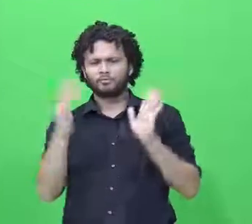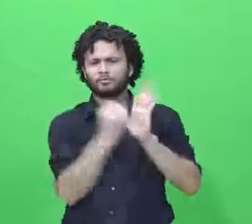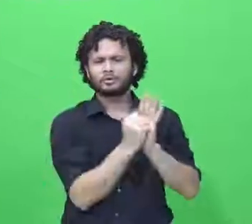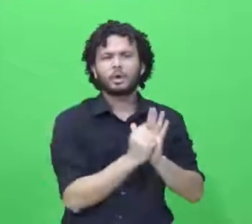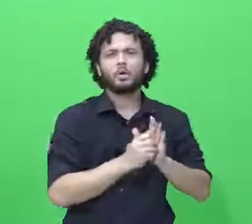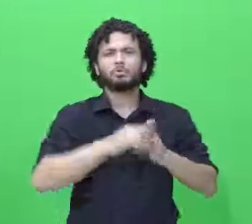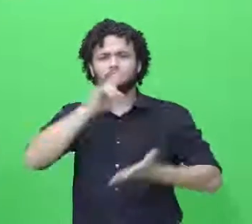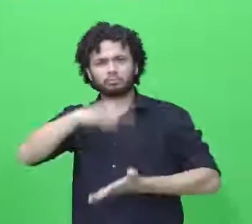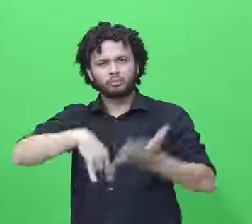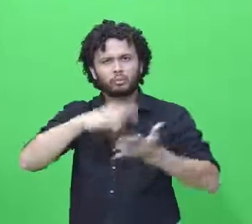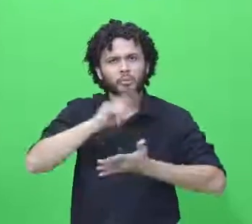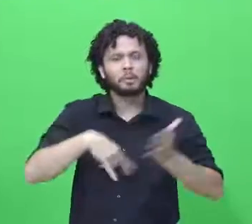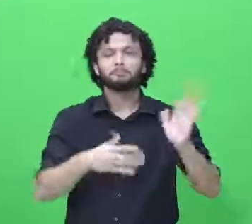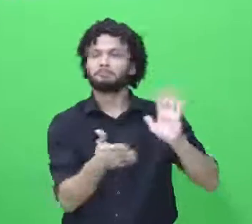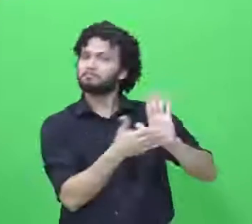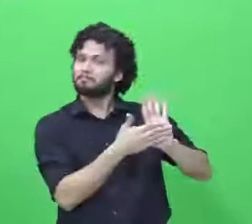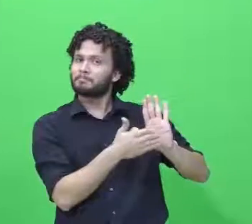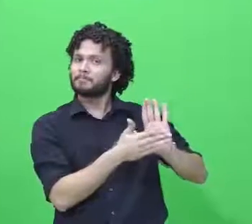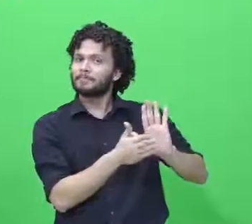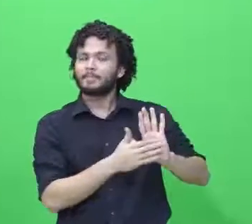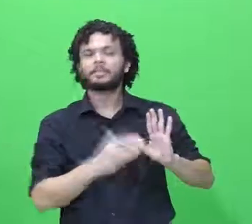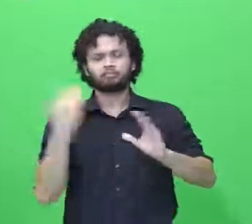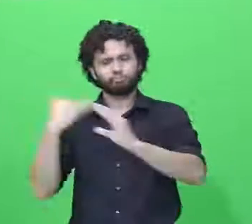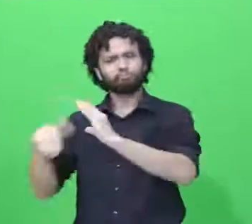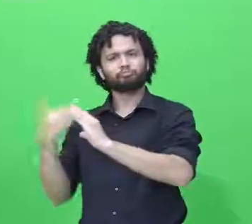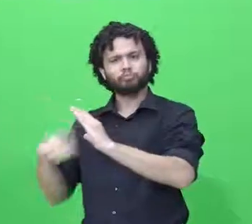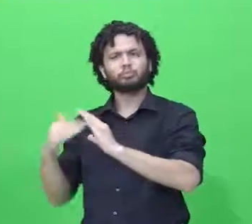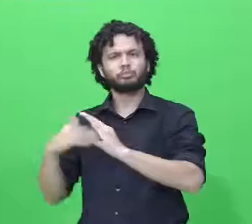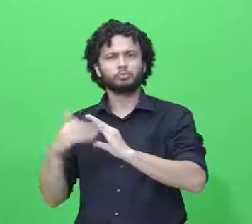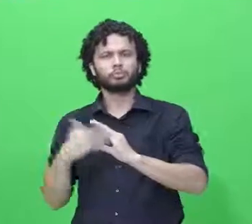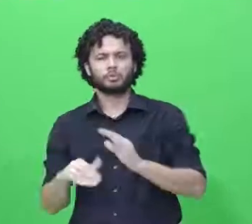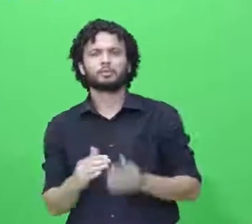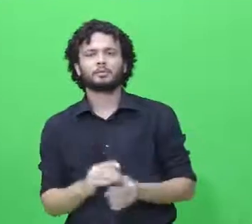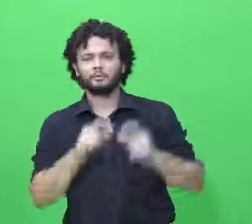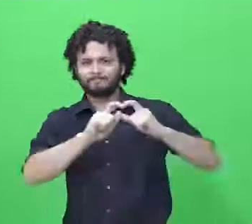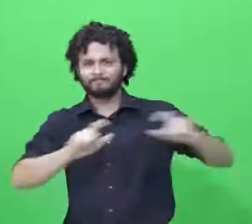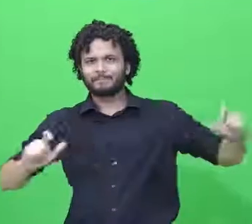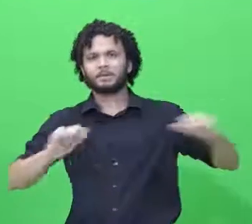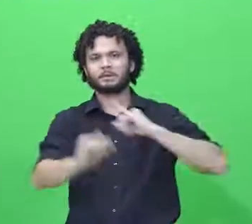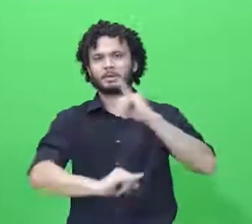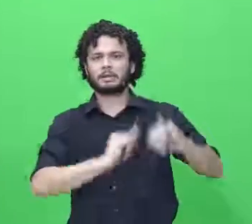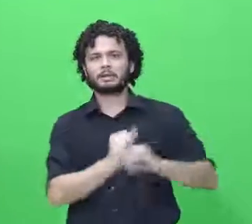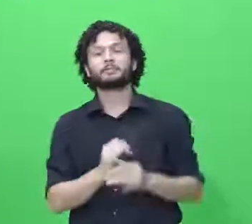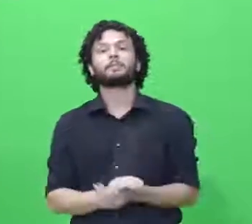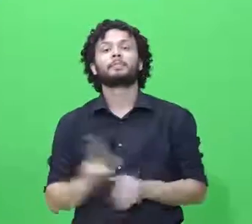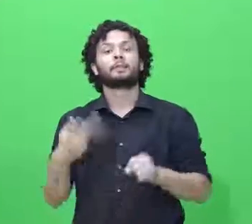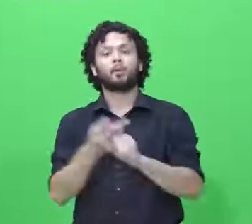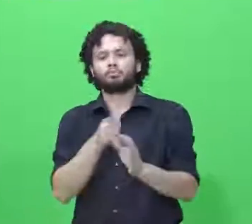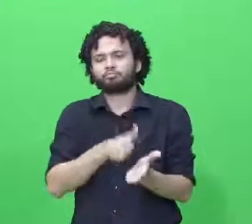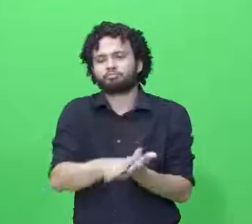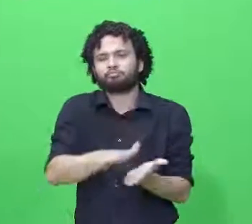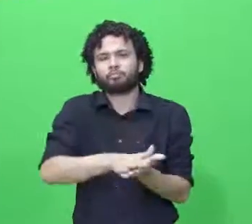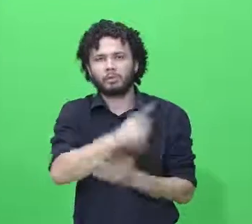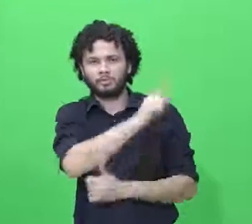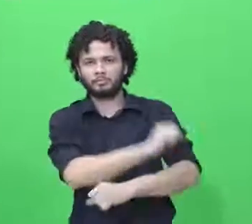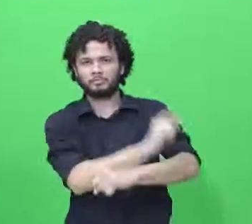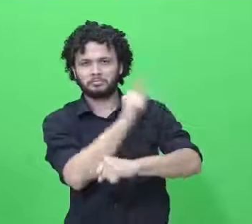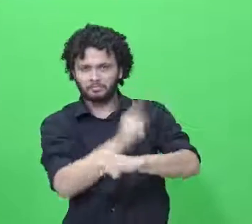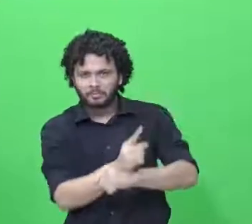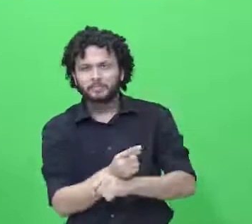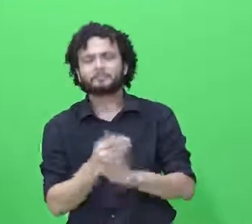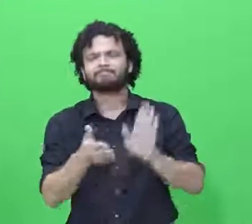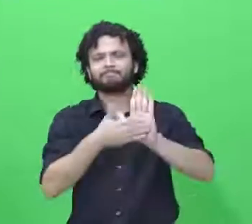a proposta, enfim, todas vão ser enviadas para esse e-mail e depois serão impressas na Secretaria de Educação, que